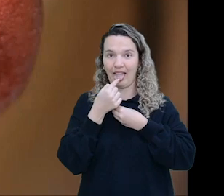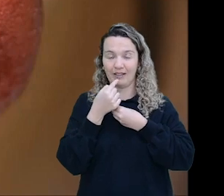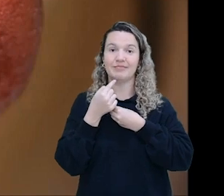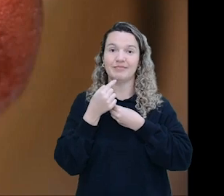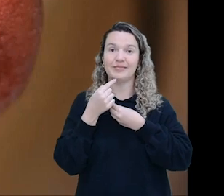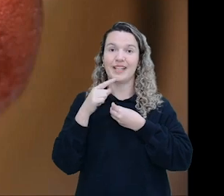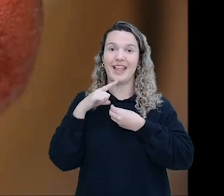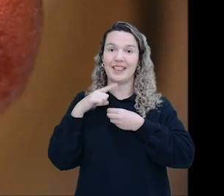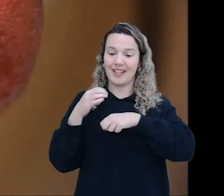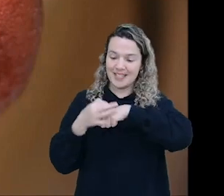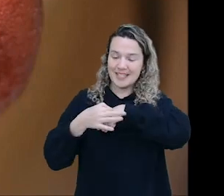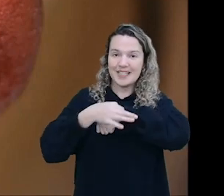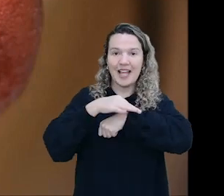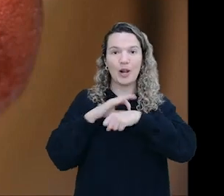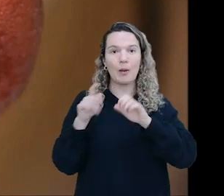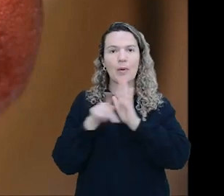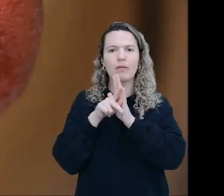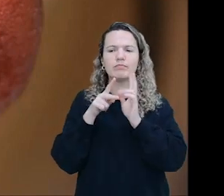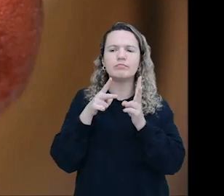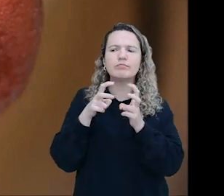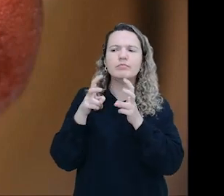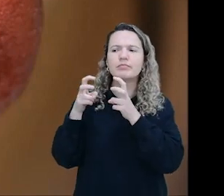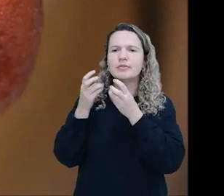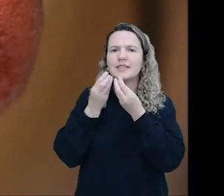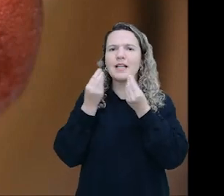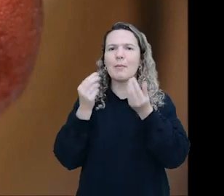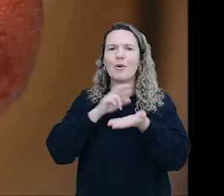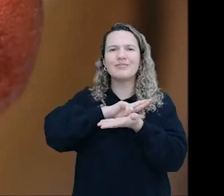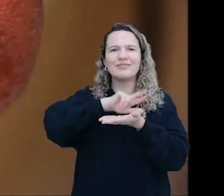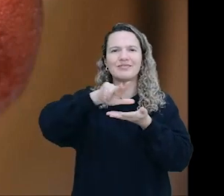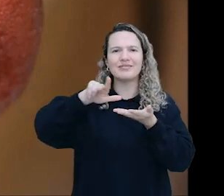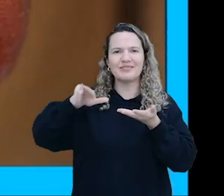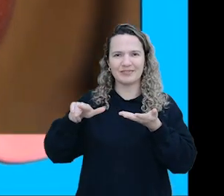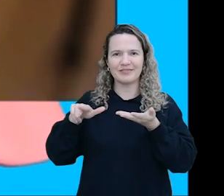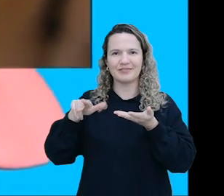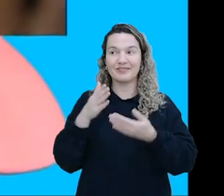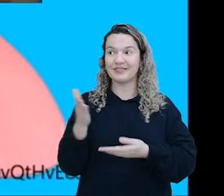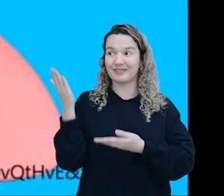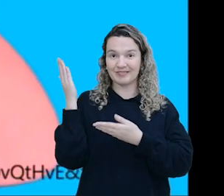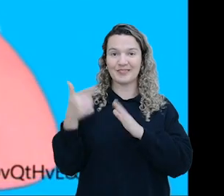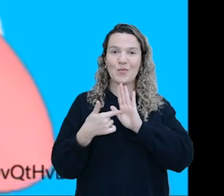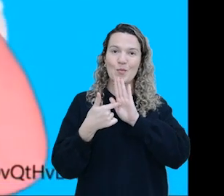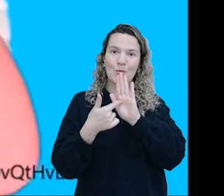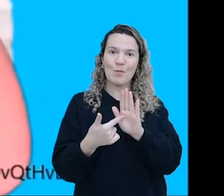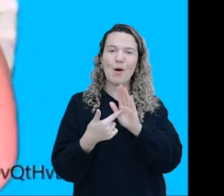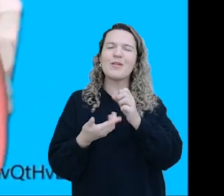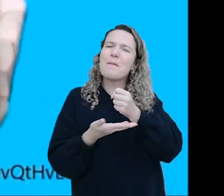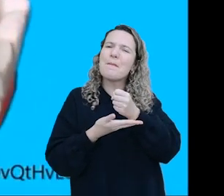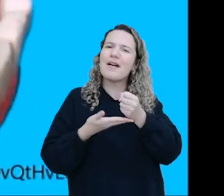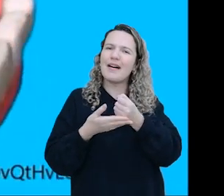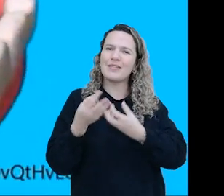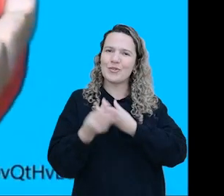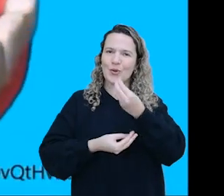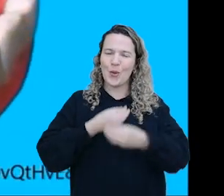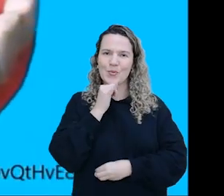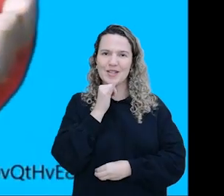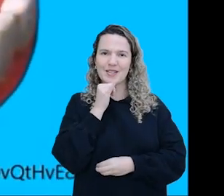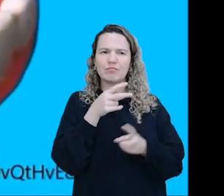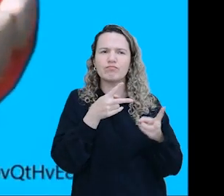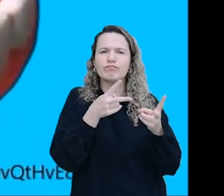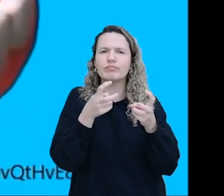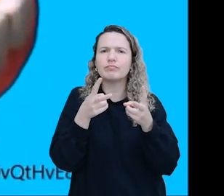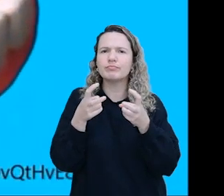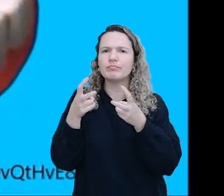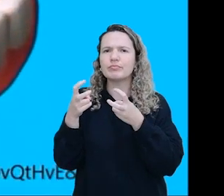se encontra as células que captam os diferentes sabores. Essa animação vai nos dar uma noção básica de como